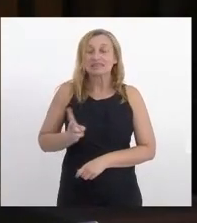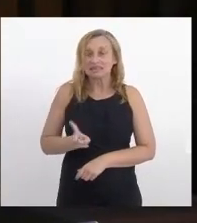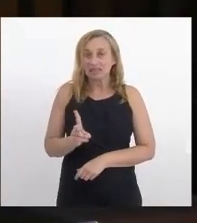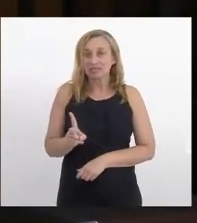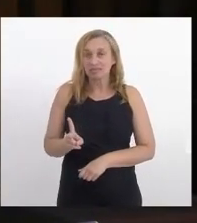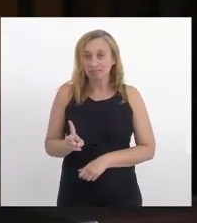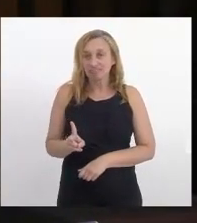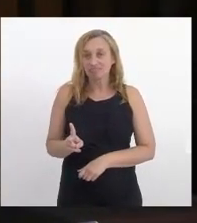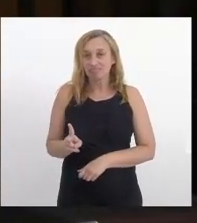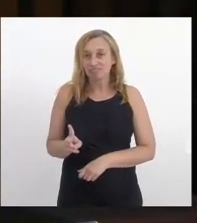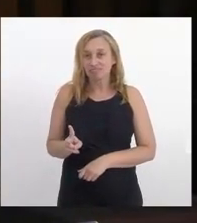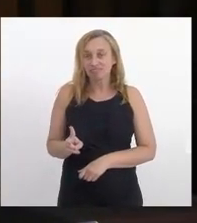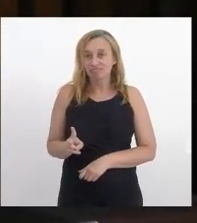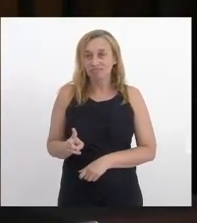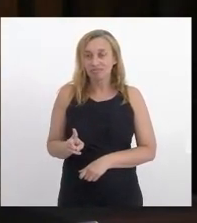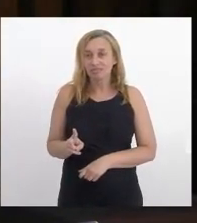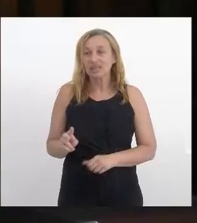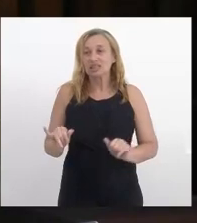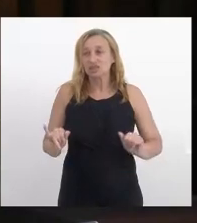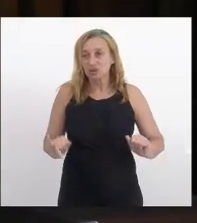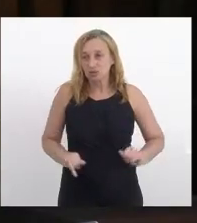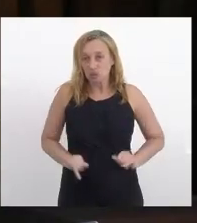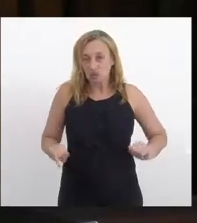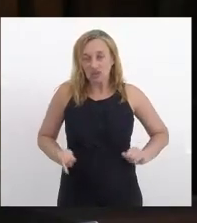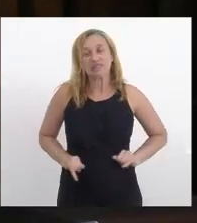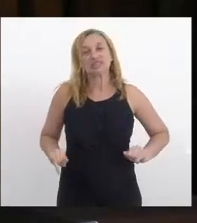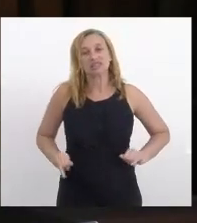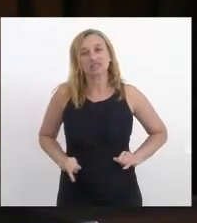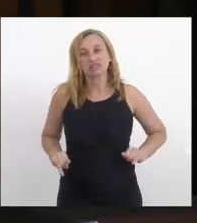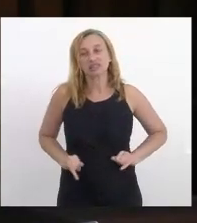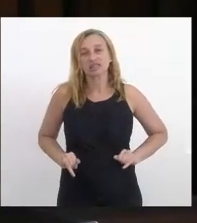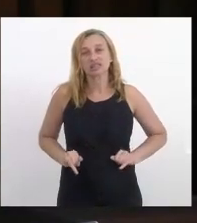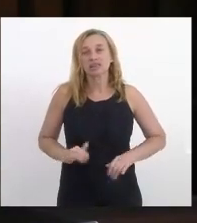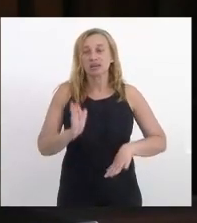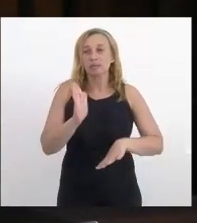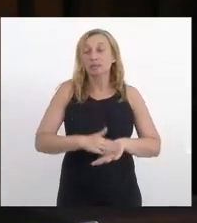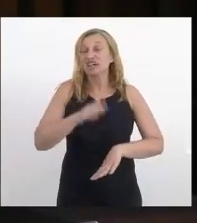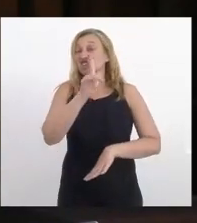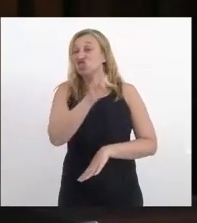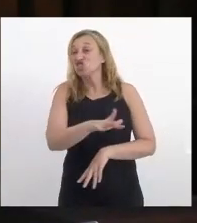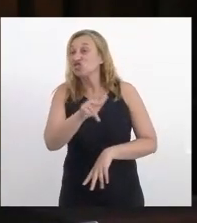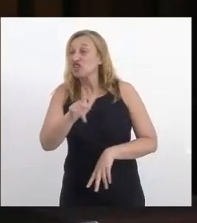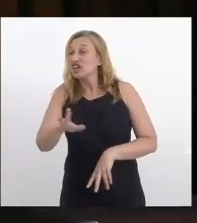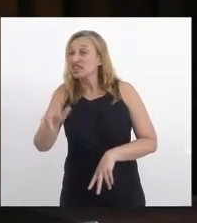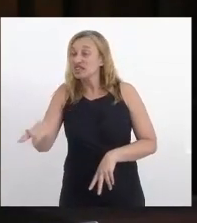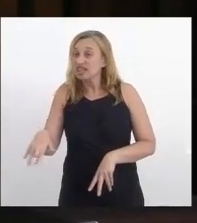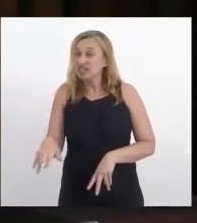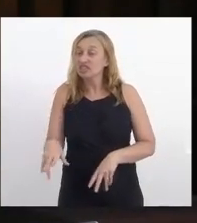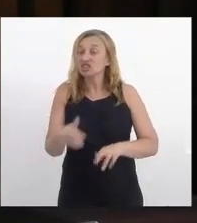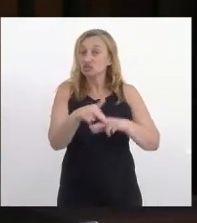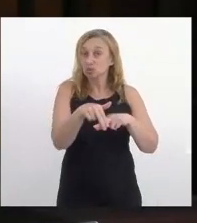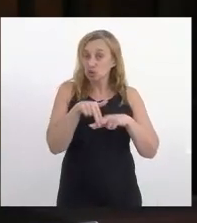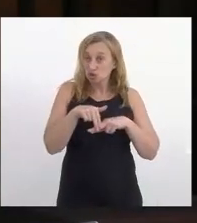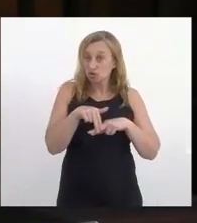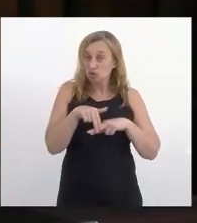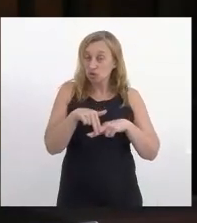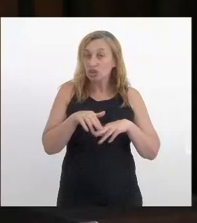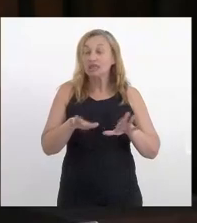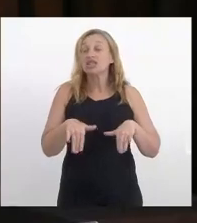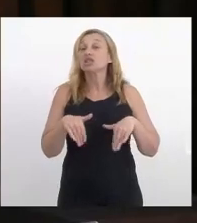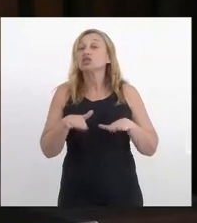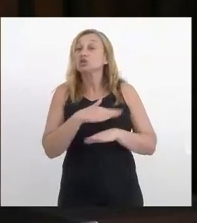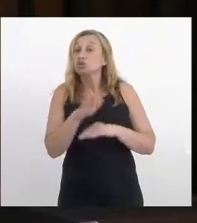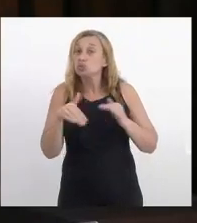sempre duramente atacadas pelos mais diversos motivos, e